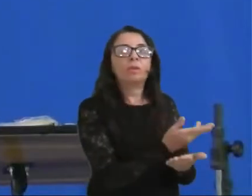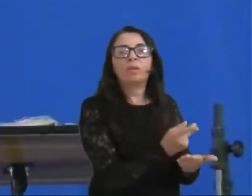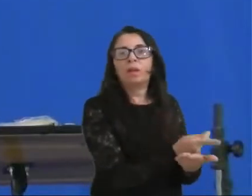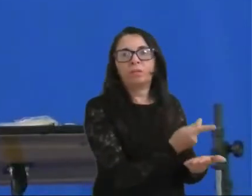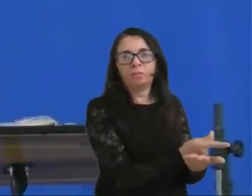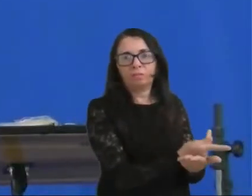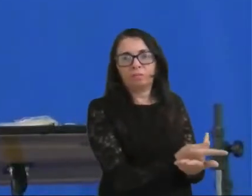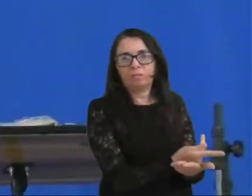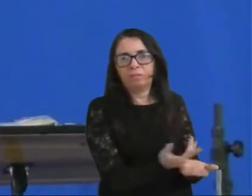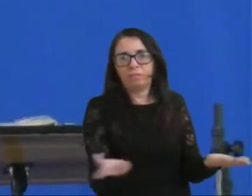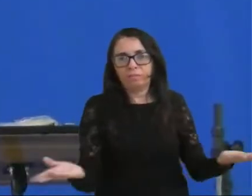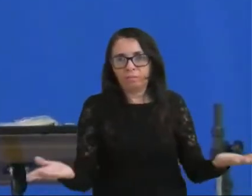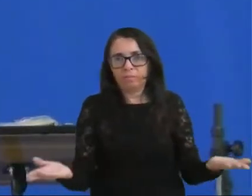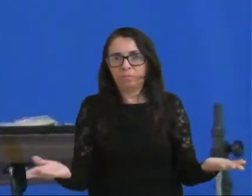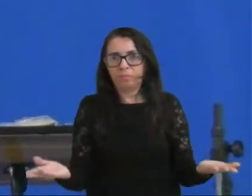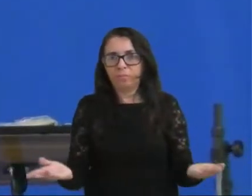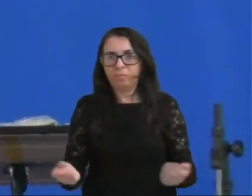contra